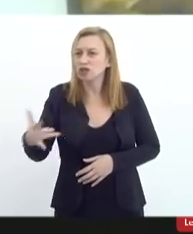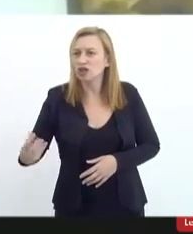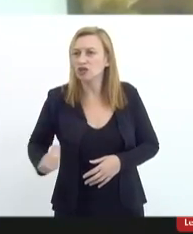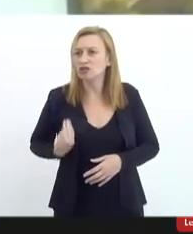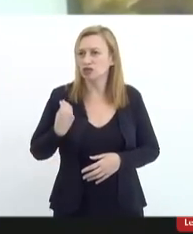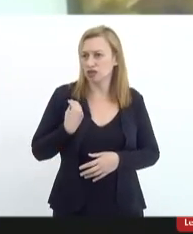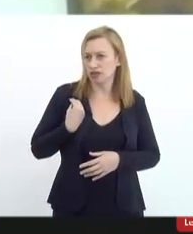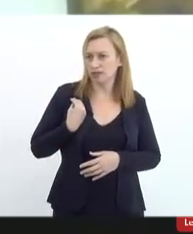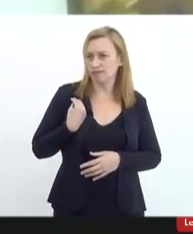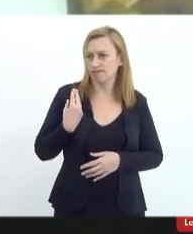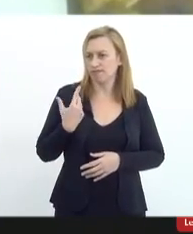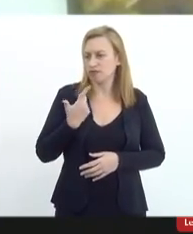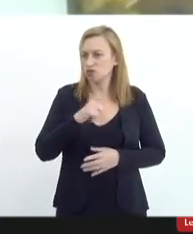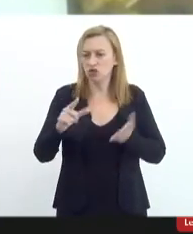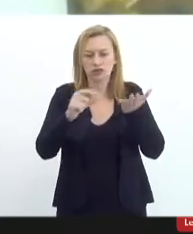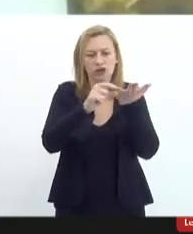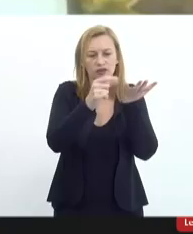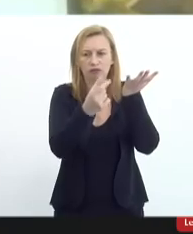sem folha.